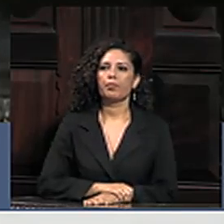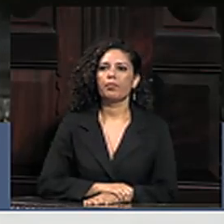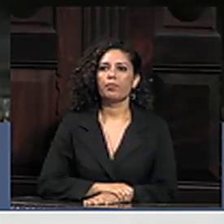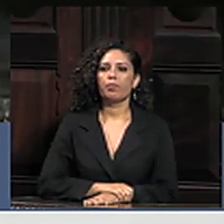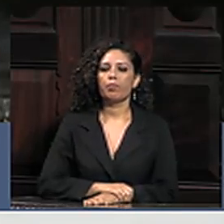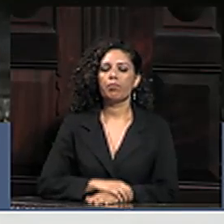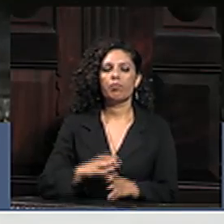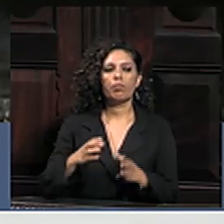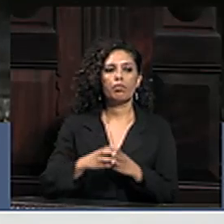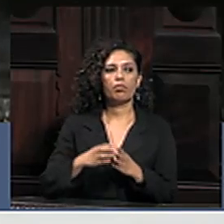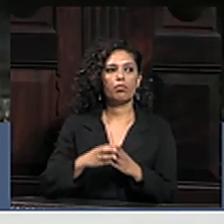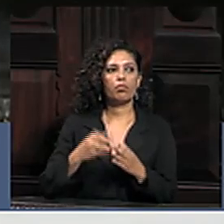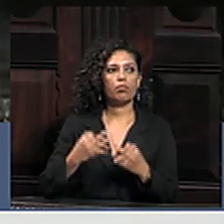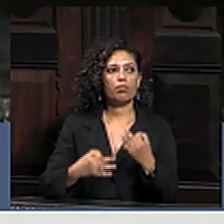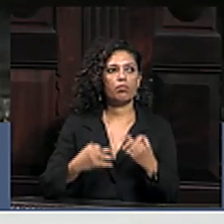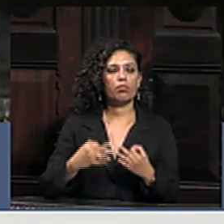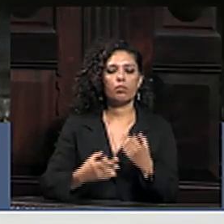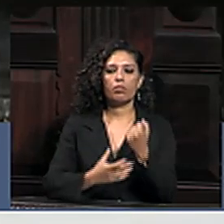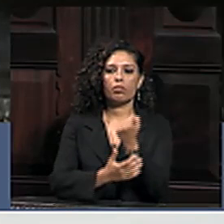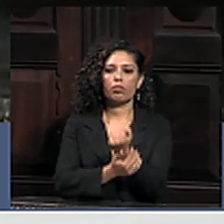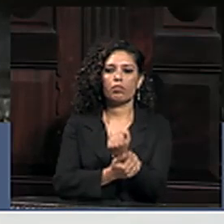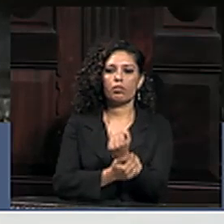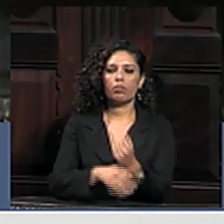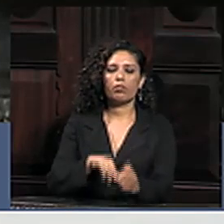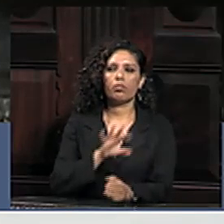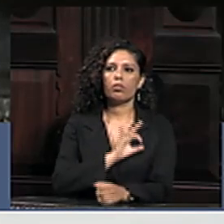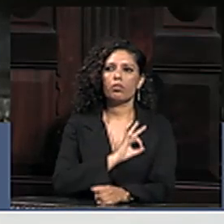Pela Comissão de Segurança Pública e Assuntos de Polícia,